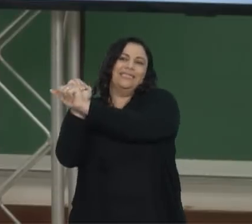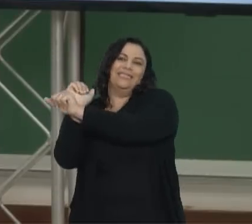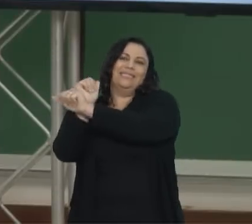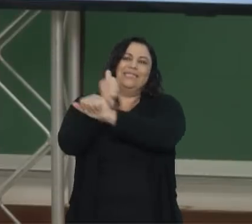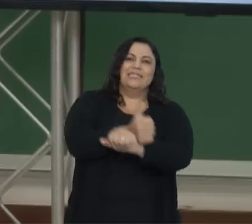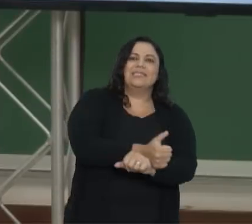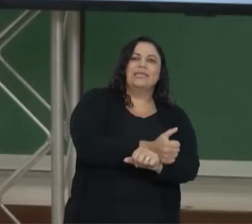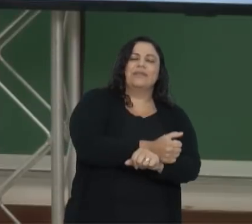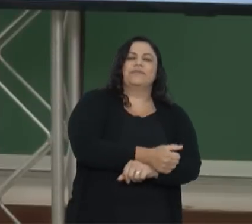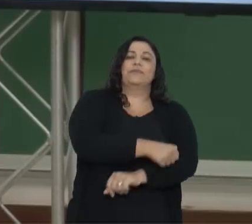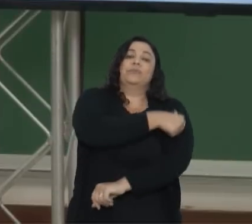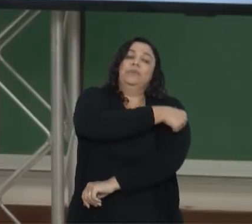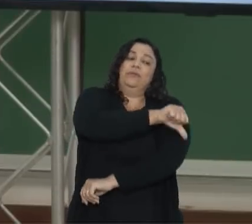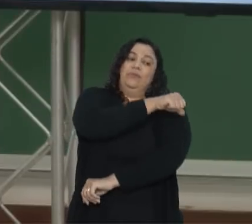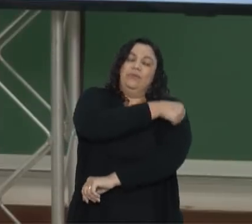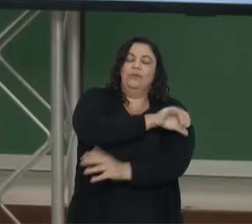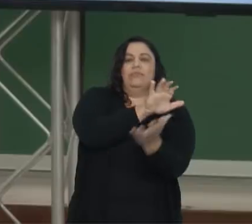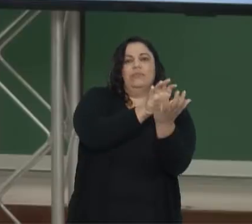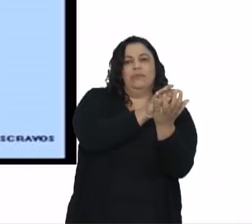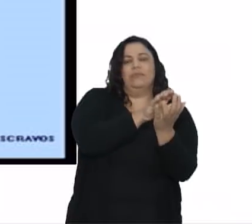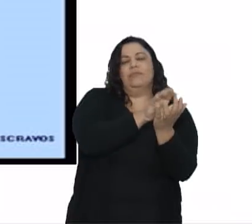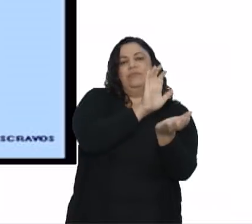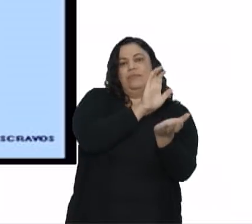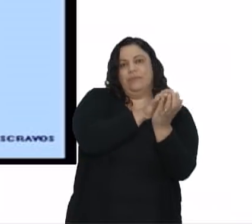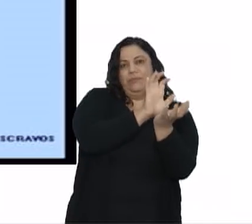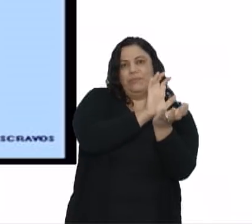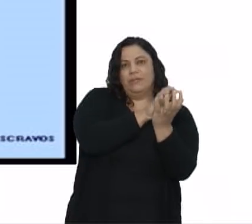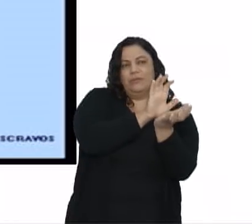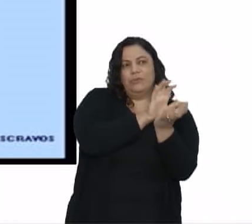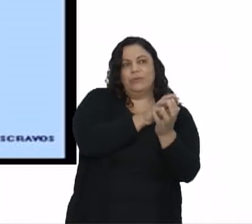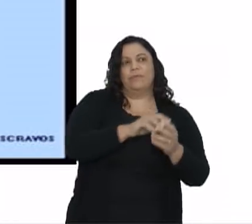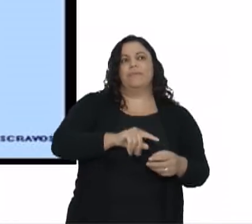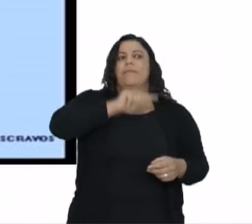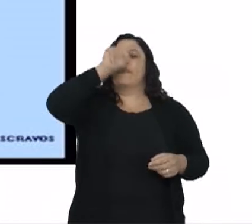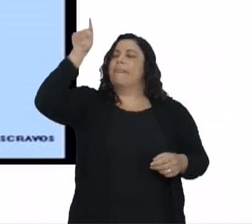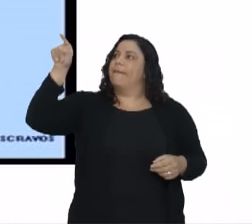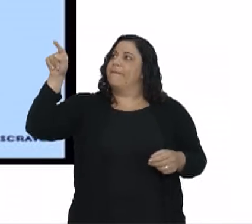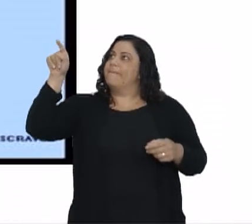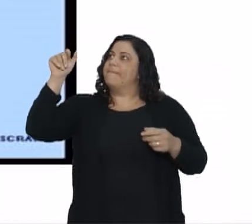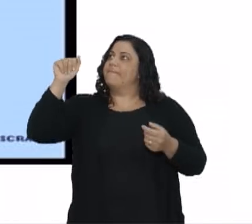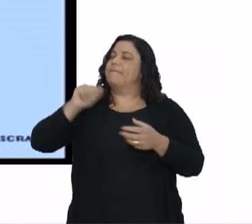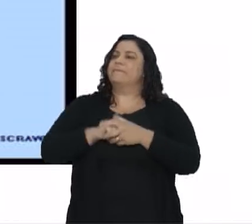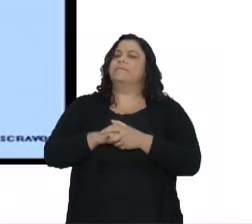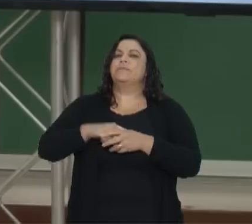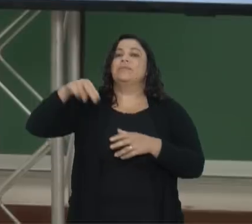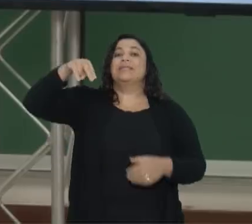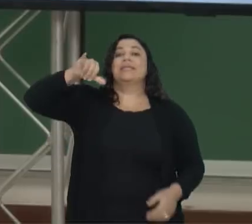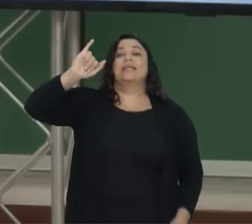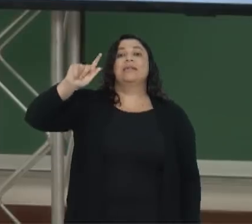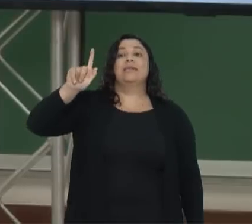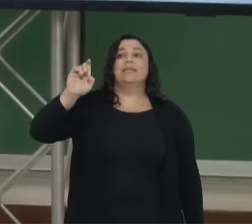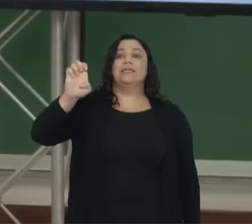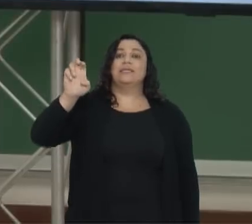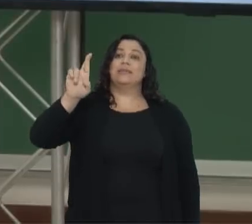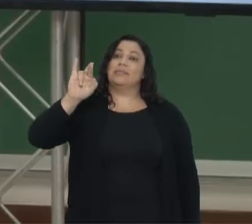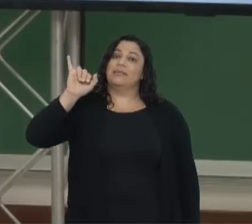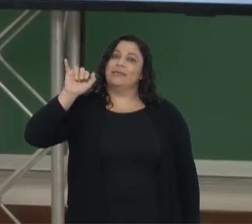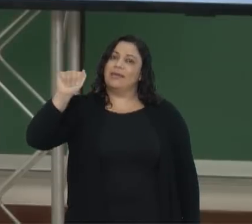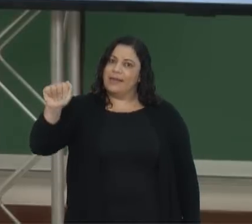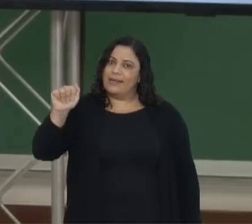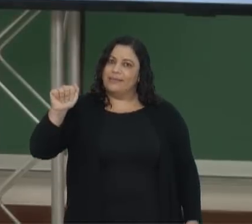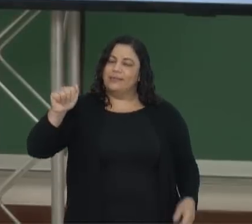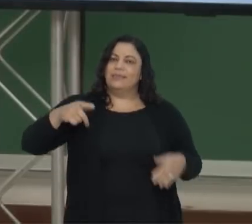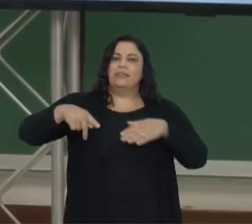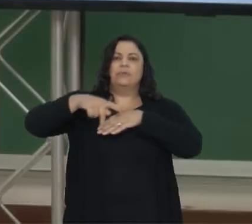Rio de Janeiro e para Pernambuco. Também aqui da região de Lagos, na Nigéria, nós tivemos grupos que vieram em direção